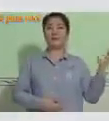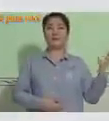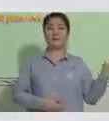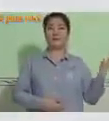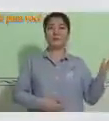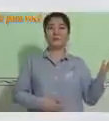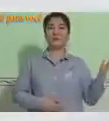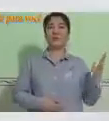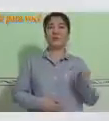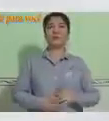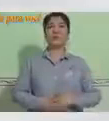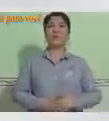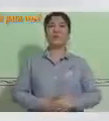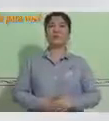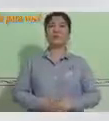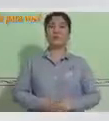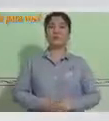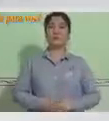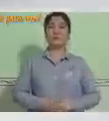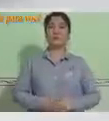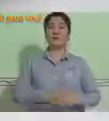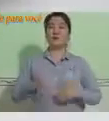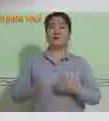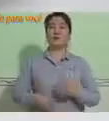Além disso, vírgula, e acento agudo,